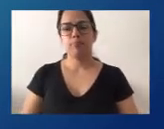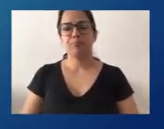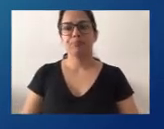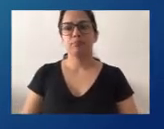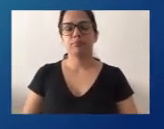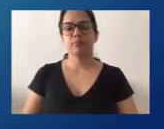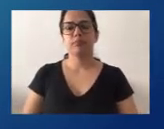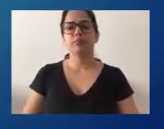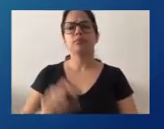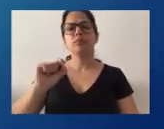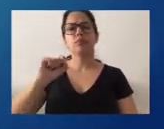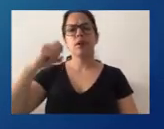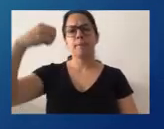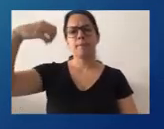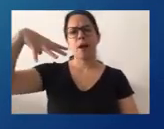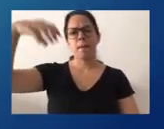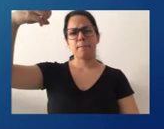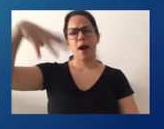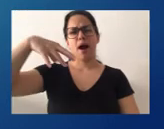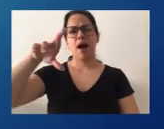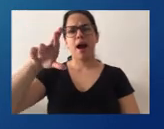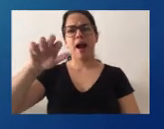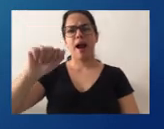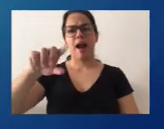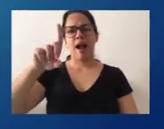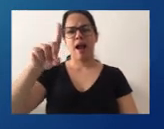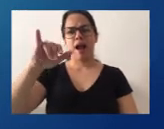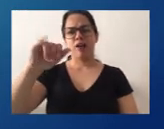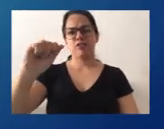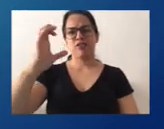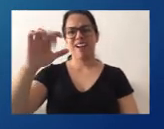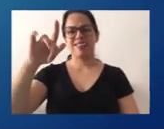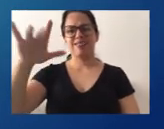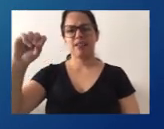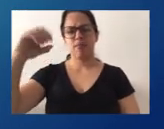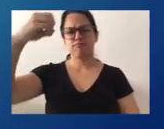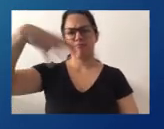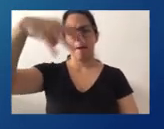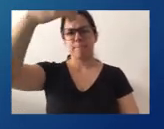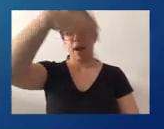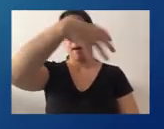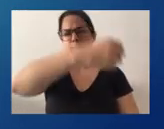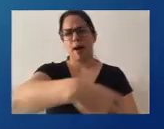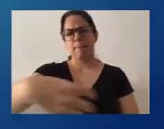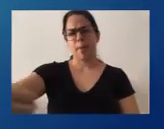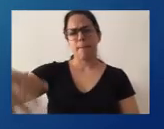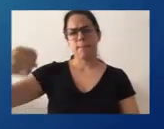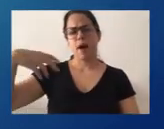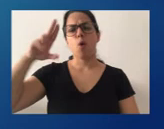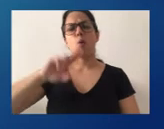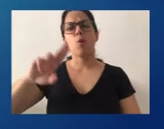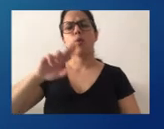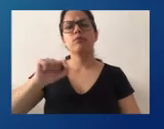Bem, as radiações também são riscos aí importantes, né? São as radiações ionizantes e as não ionizantes. Então, as